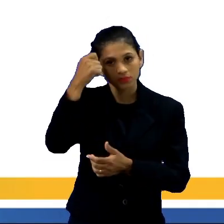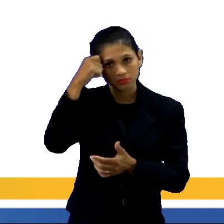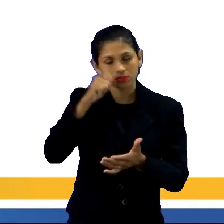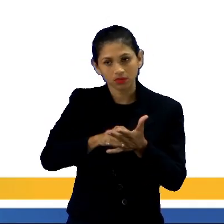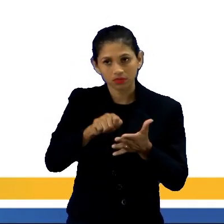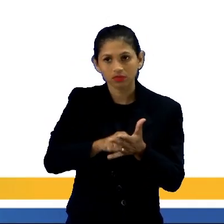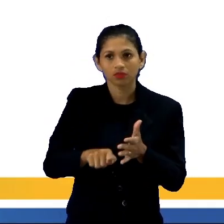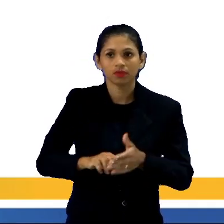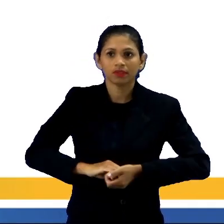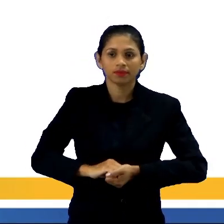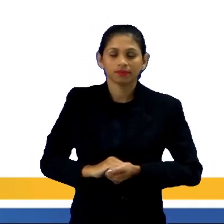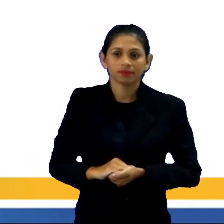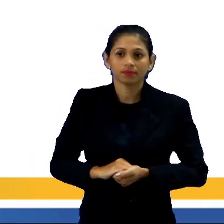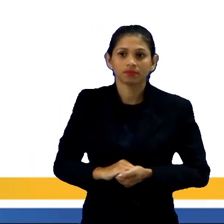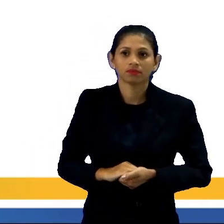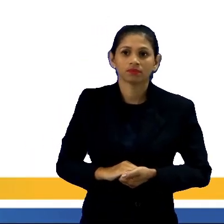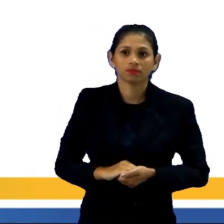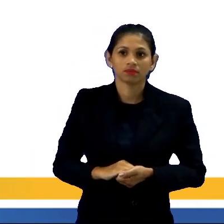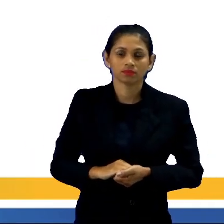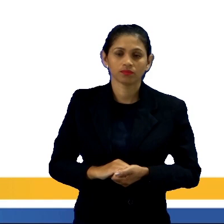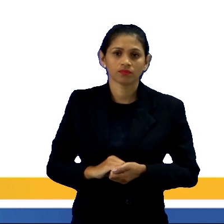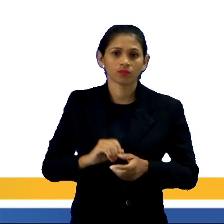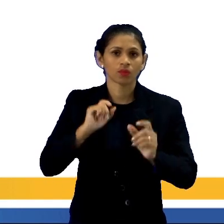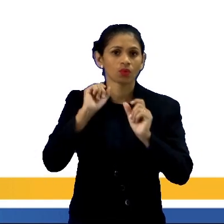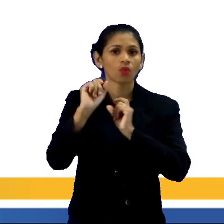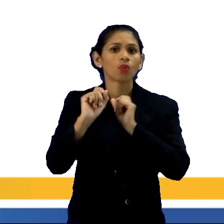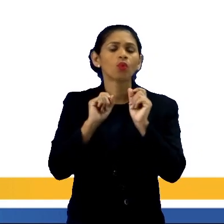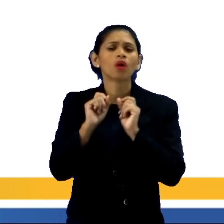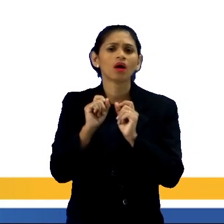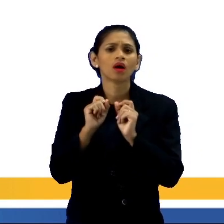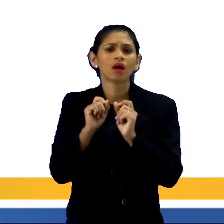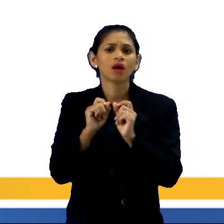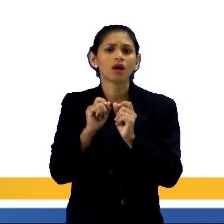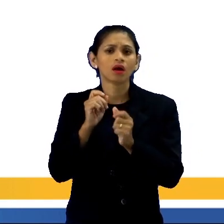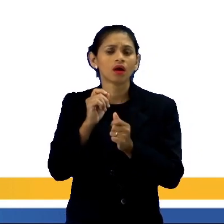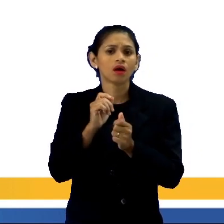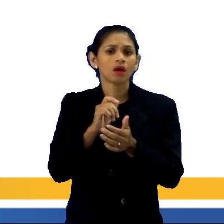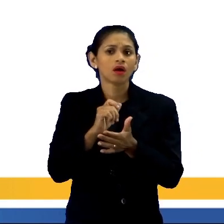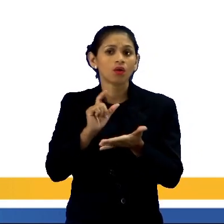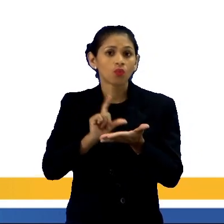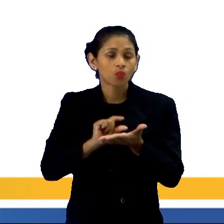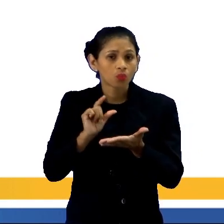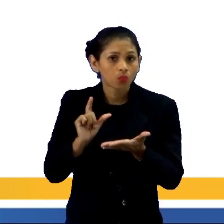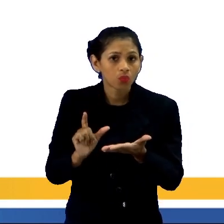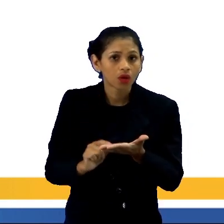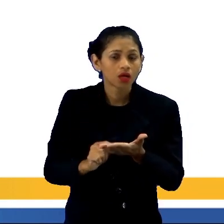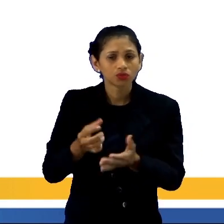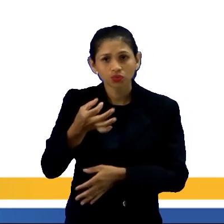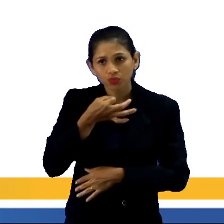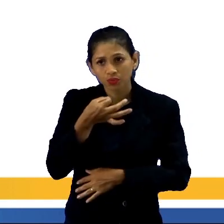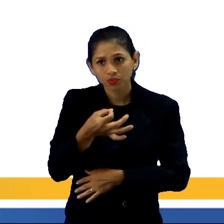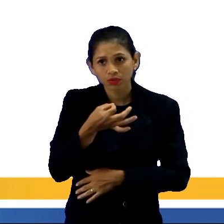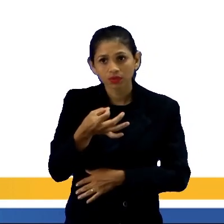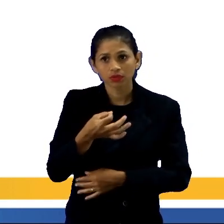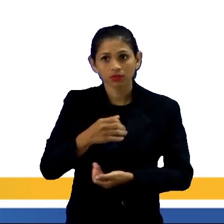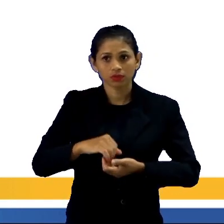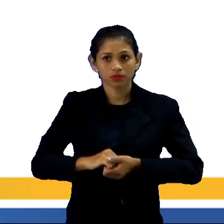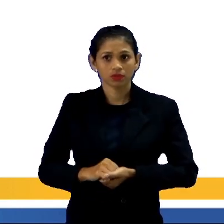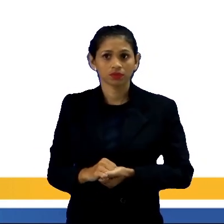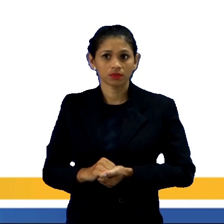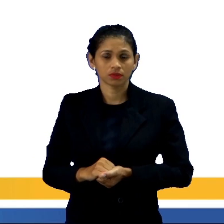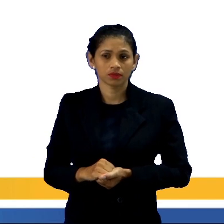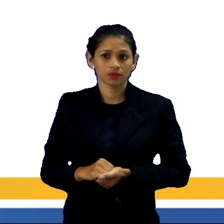tela e vamos ler os conceitos. O que é o artigo de opinião? É um texto da esfera jornalística, ou